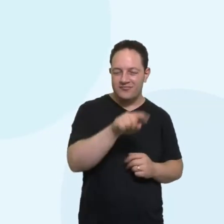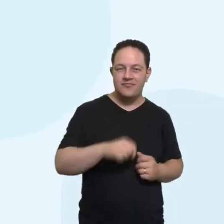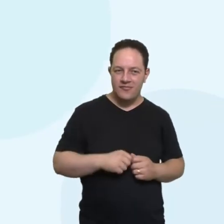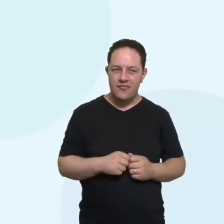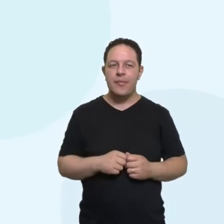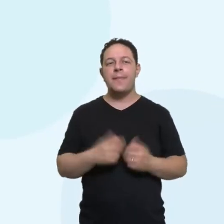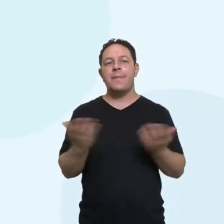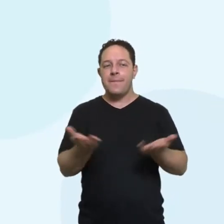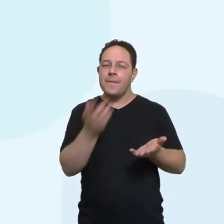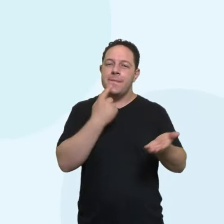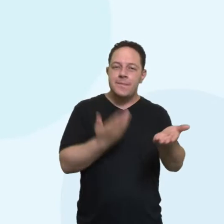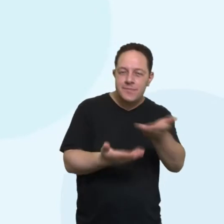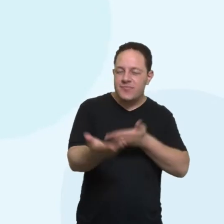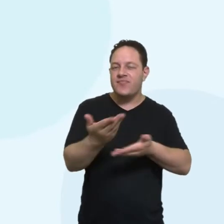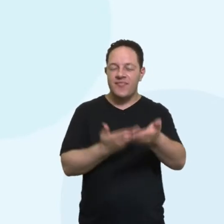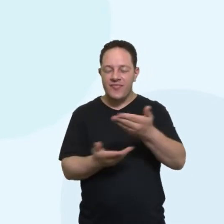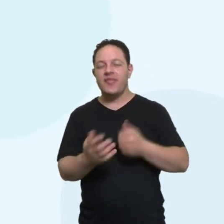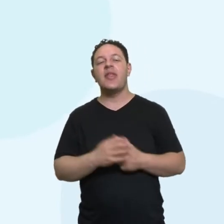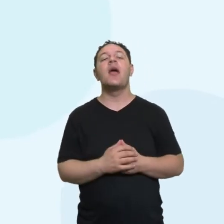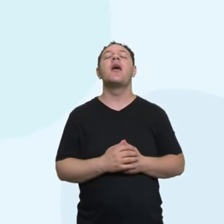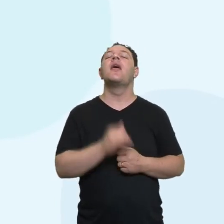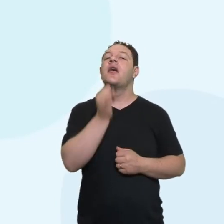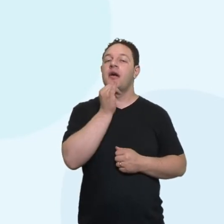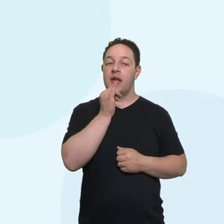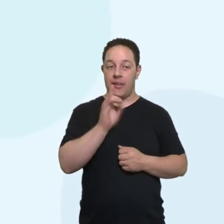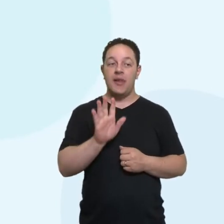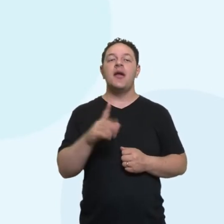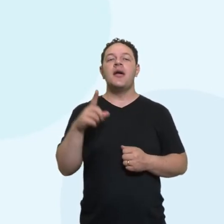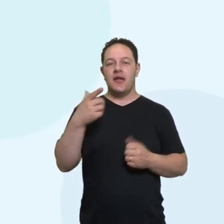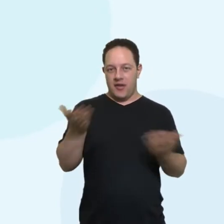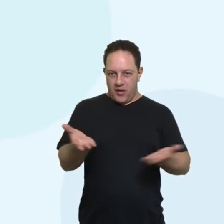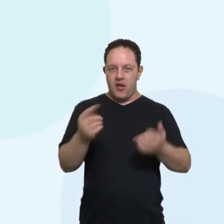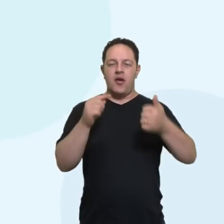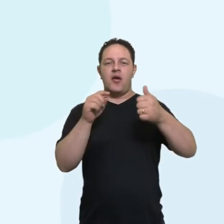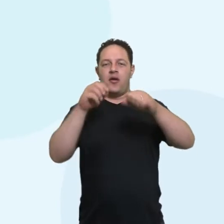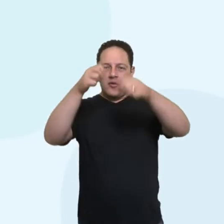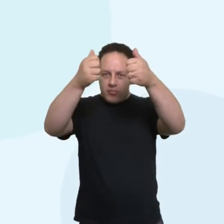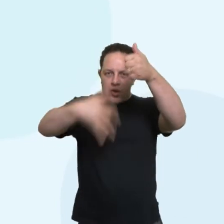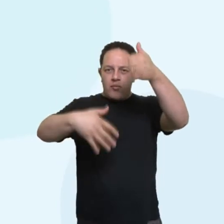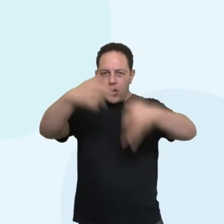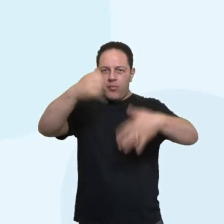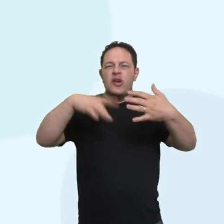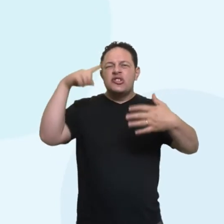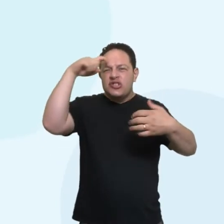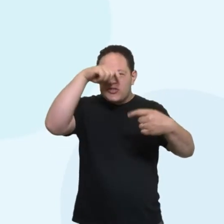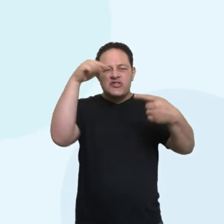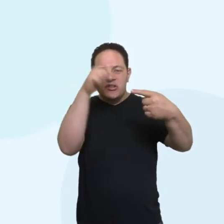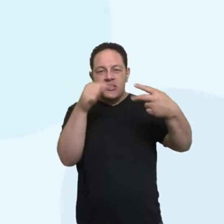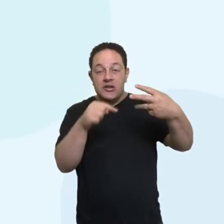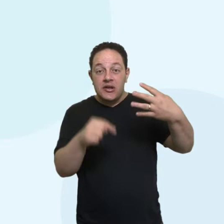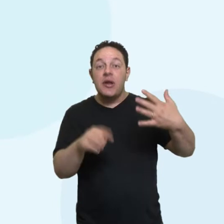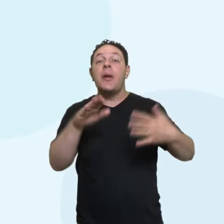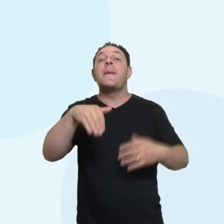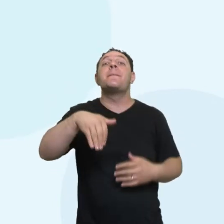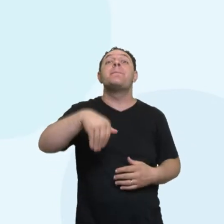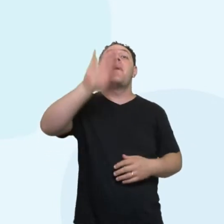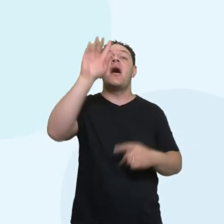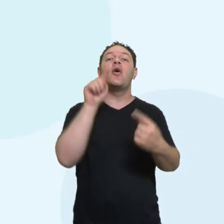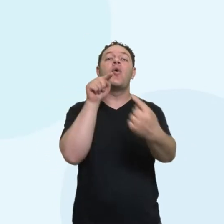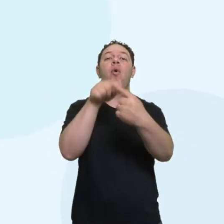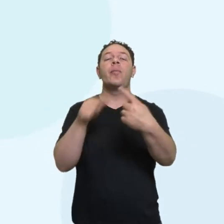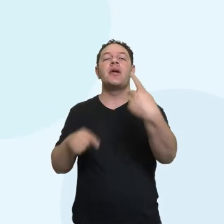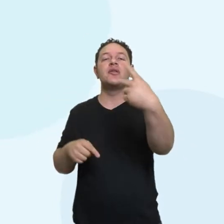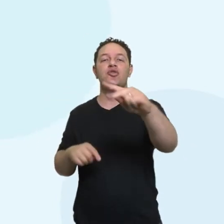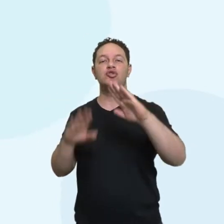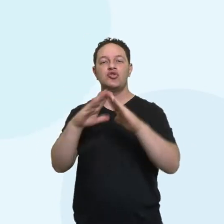nessa interação e de acordo com os desafios apresentados Qual foi o mais presente em seu componente